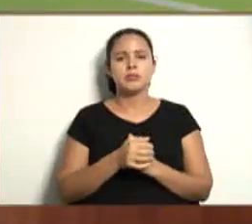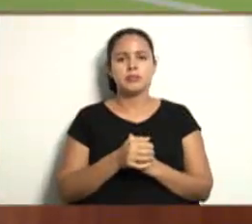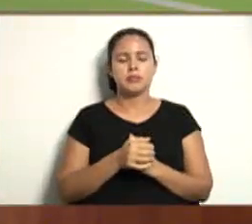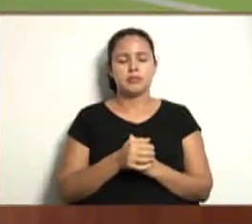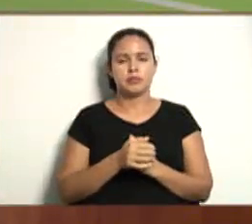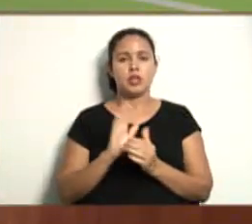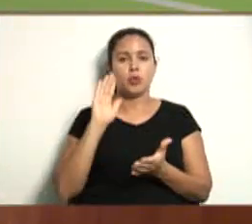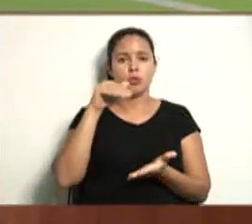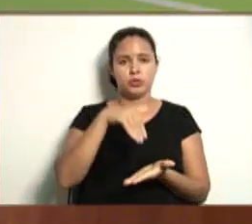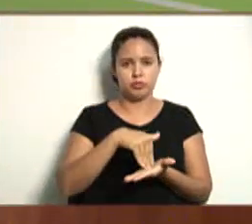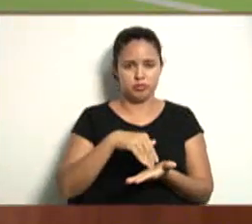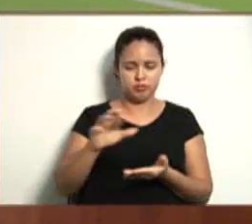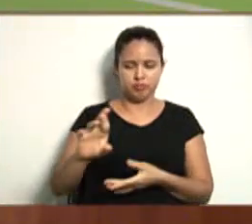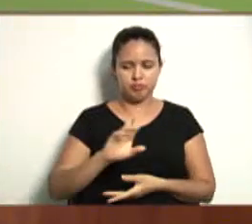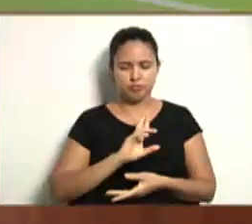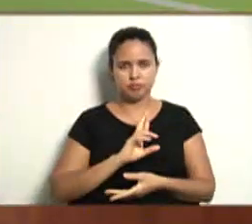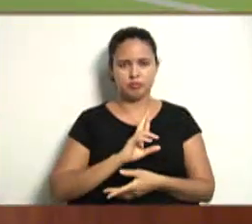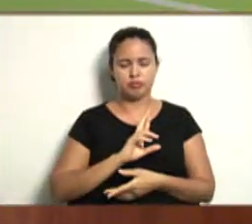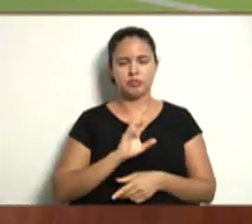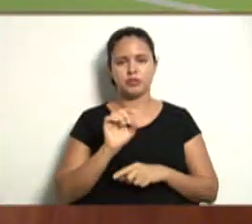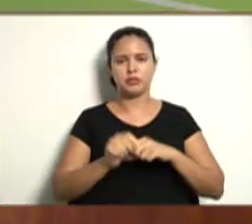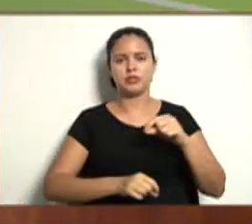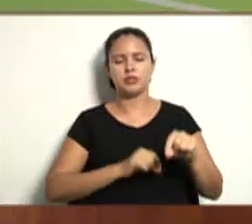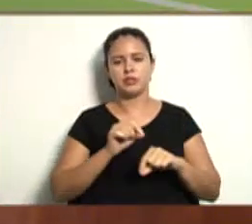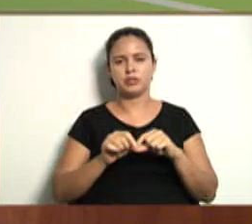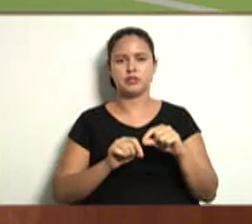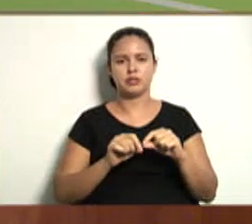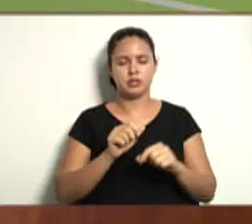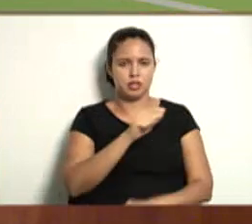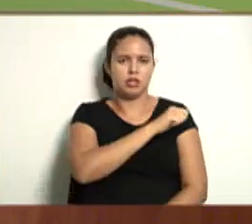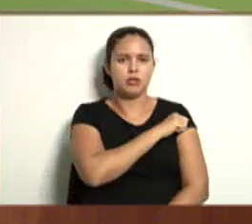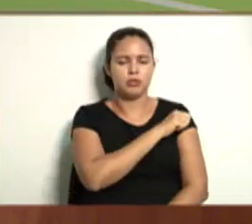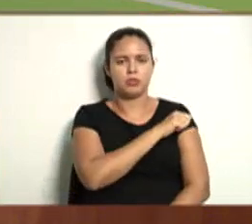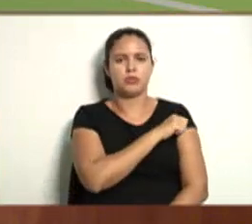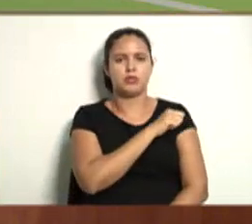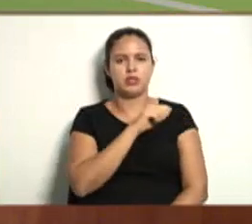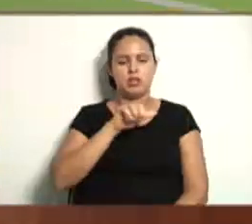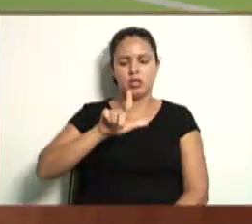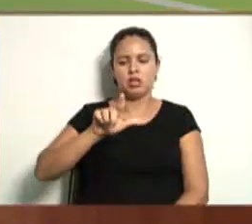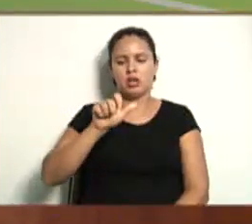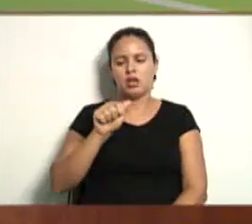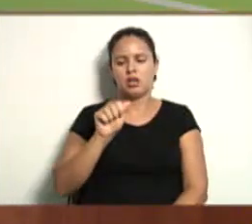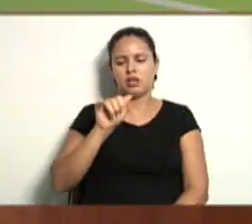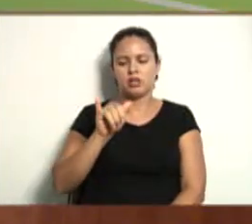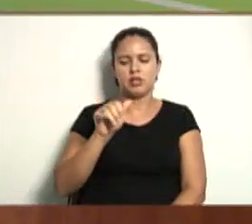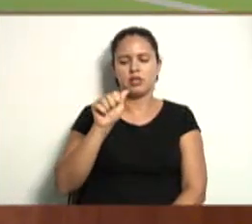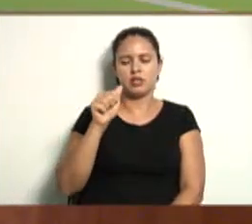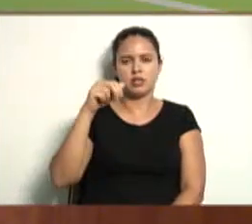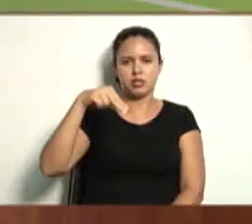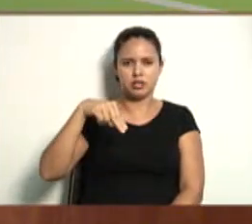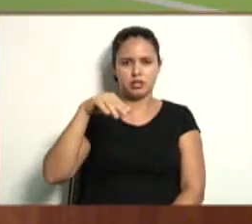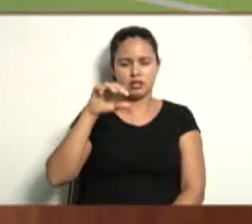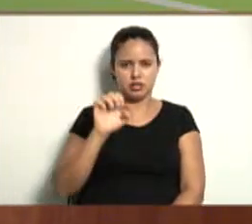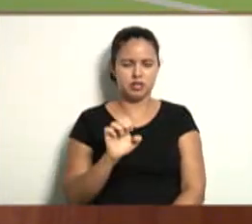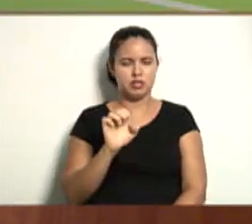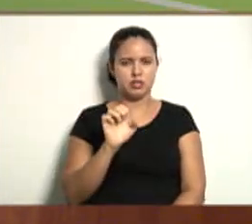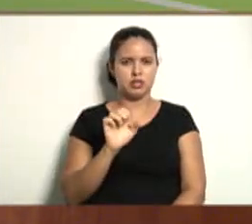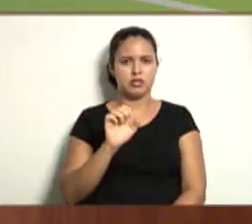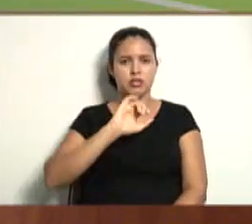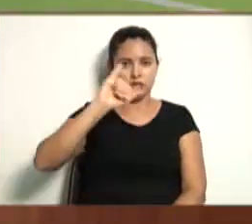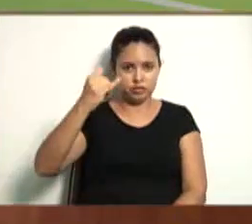essa última contribuição foi da aluna Laiane. Parabéns aí, Laiane,